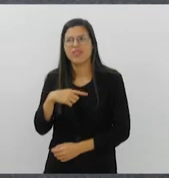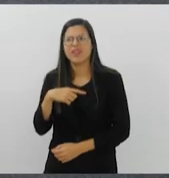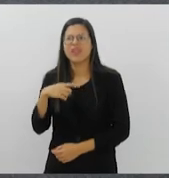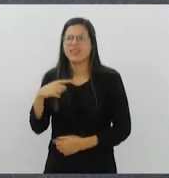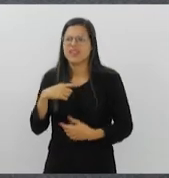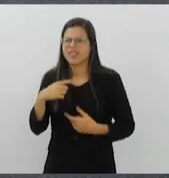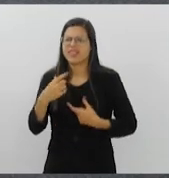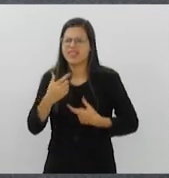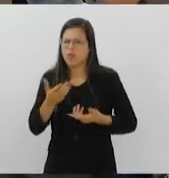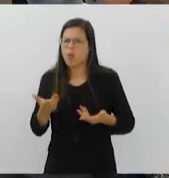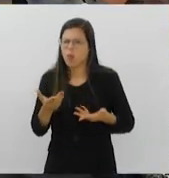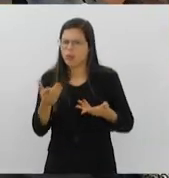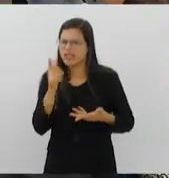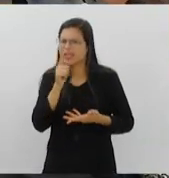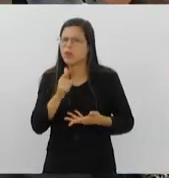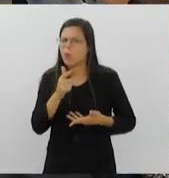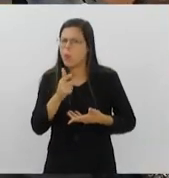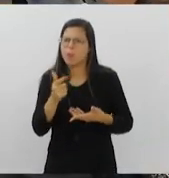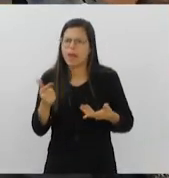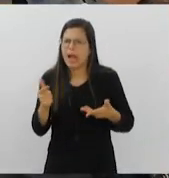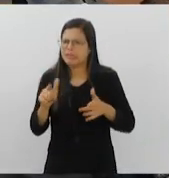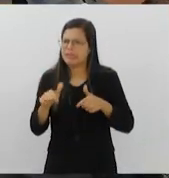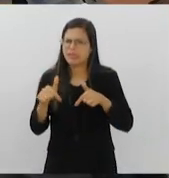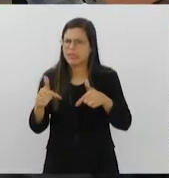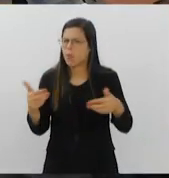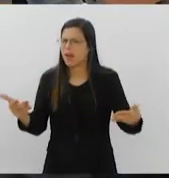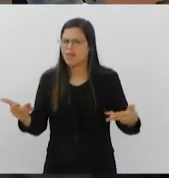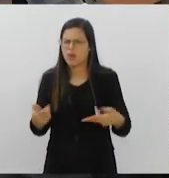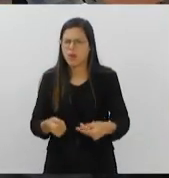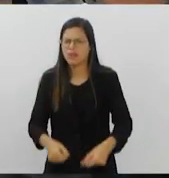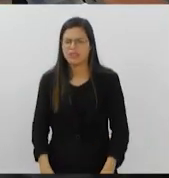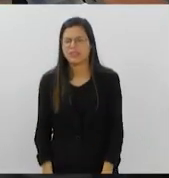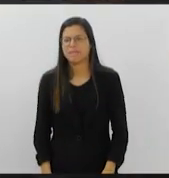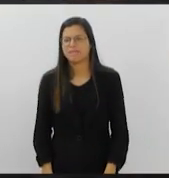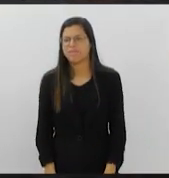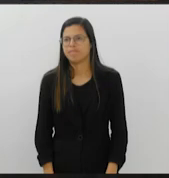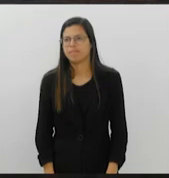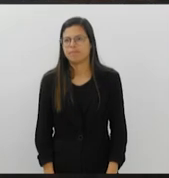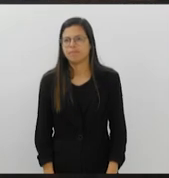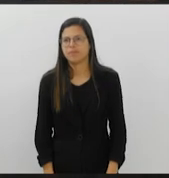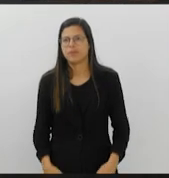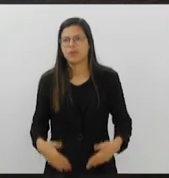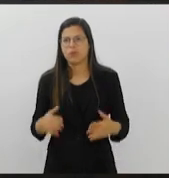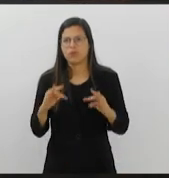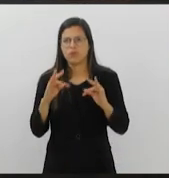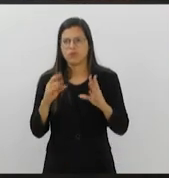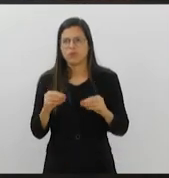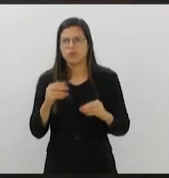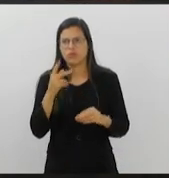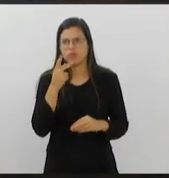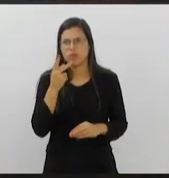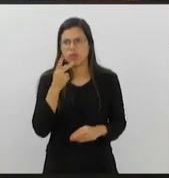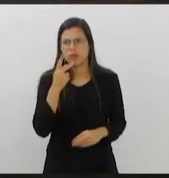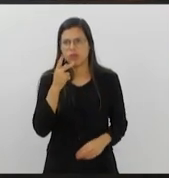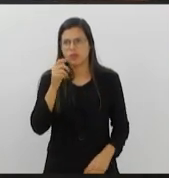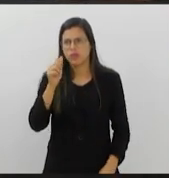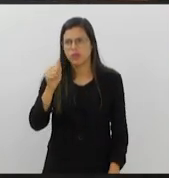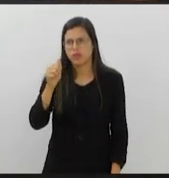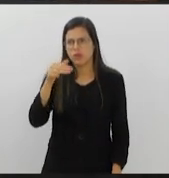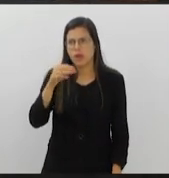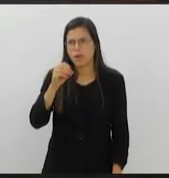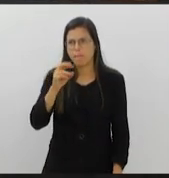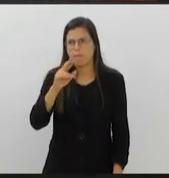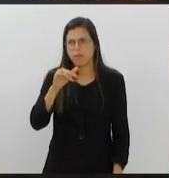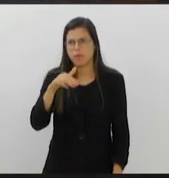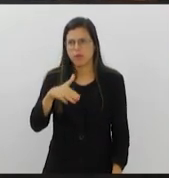aqui. Obrigado. Bem, devidamente colocado por todos os colegas, a Murim está aqui em plenário.